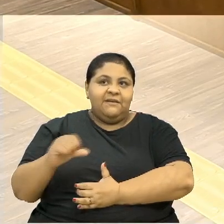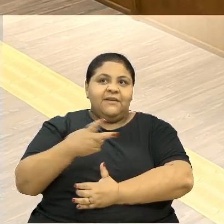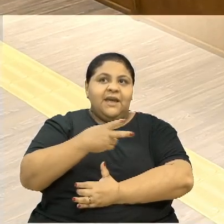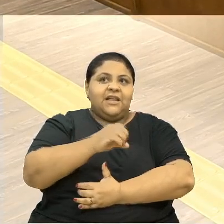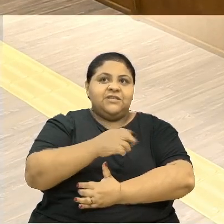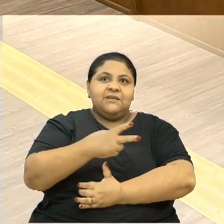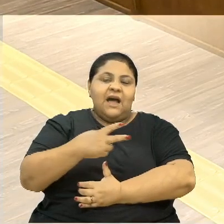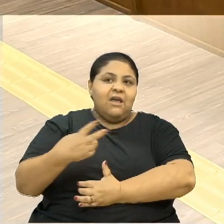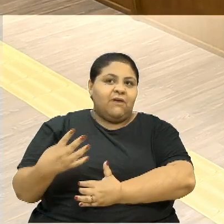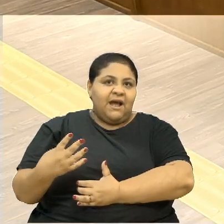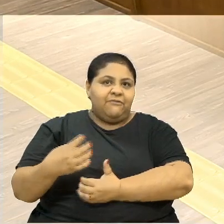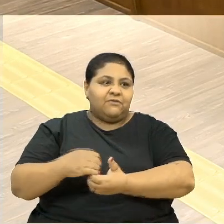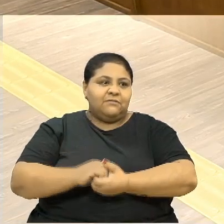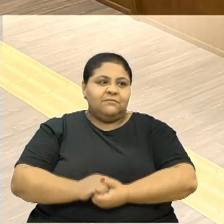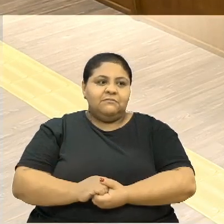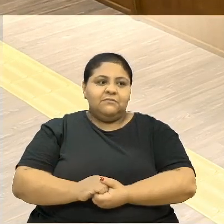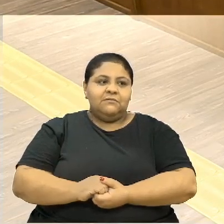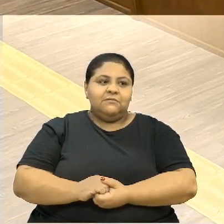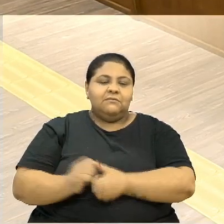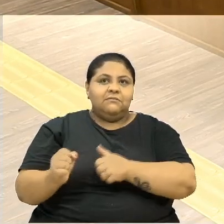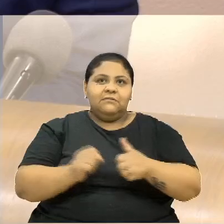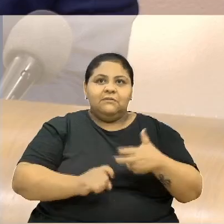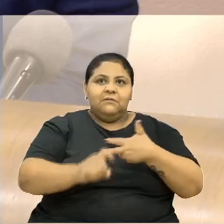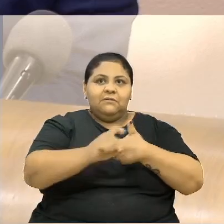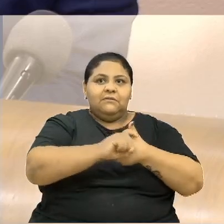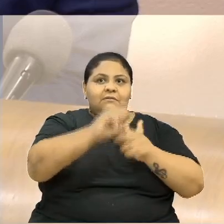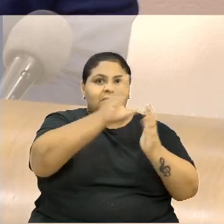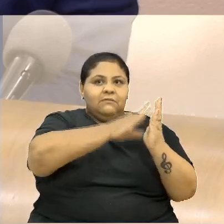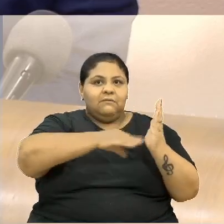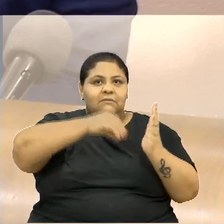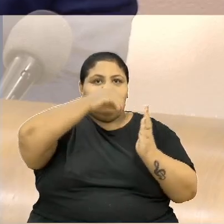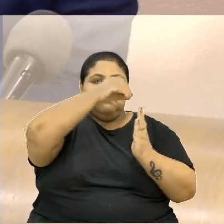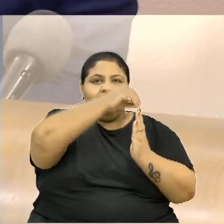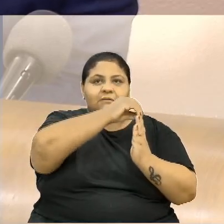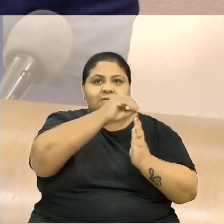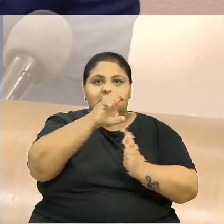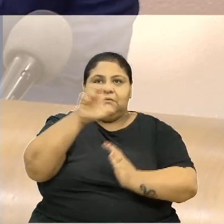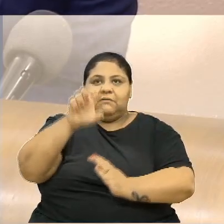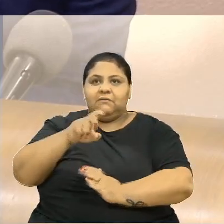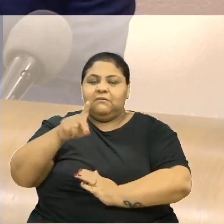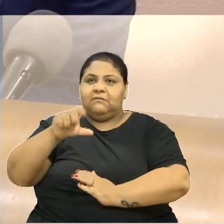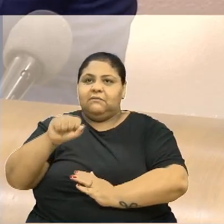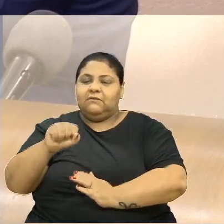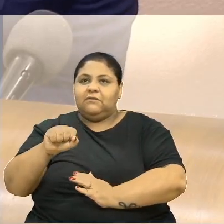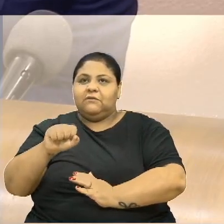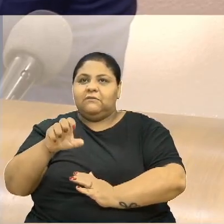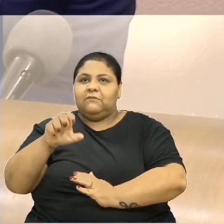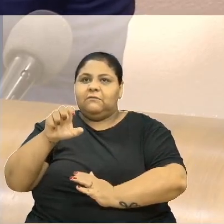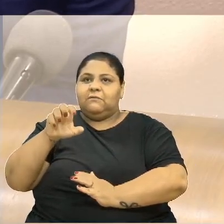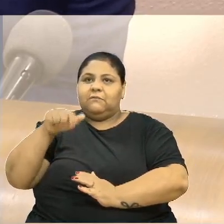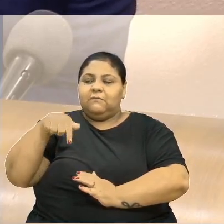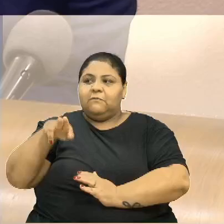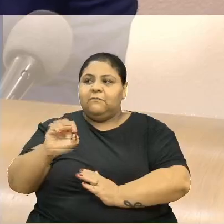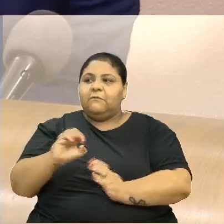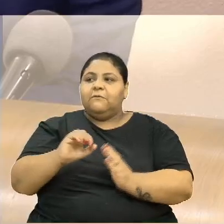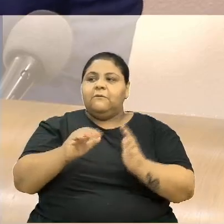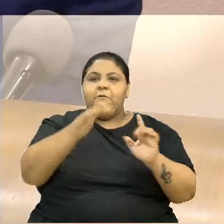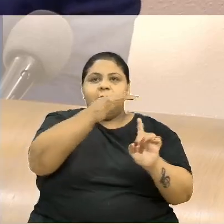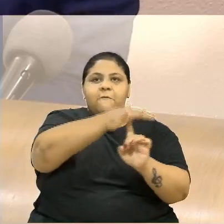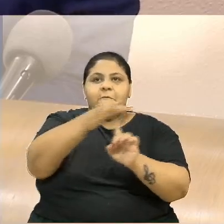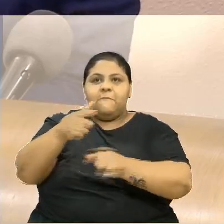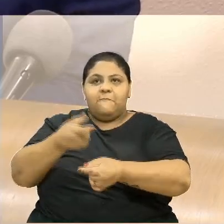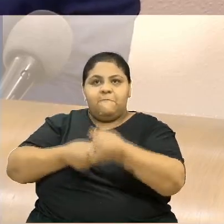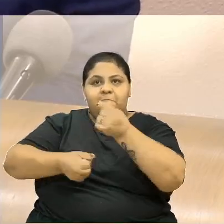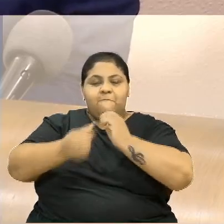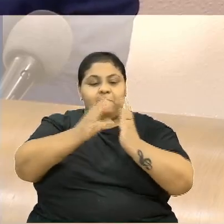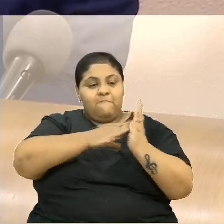269/2024, de autoria do Poder Executivo, que inclui a Exposeg, Feira de Negócios, no calendário oficial de eventos do município de